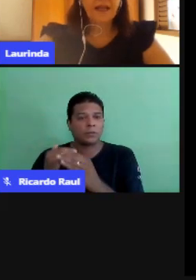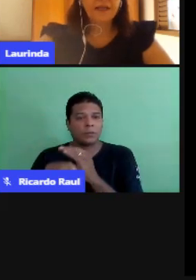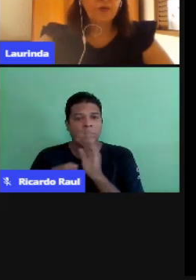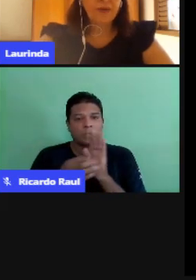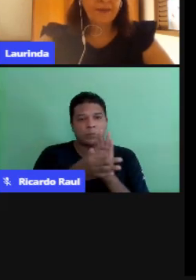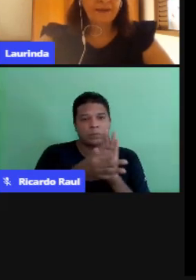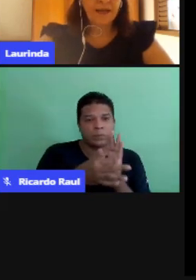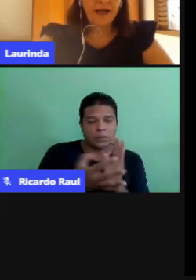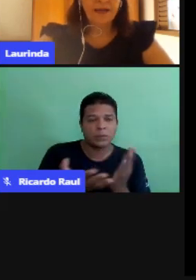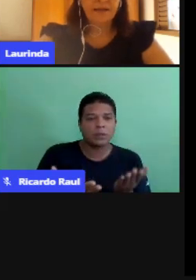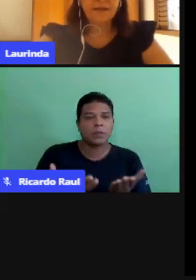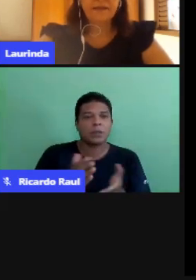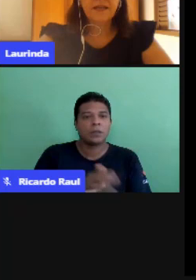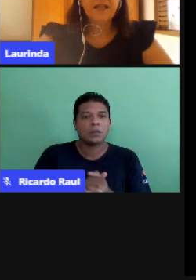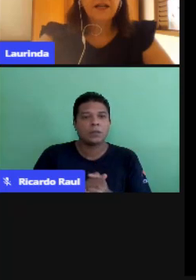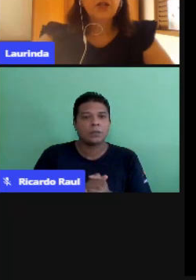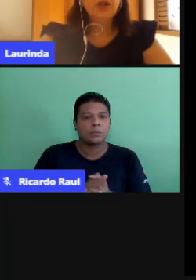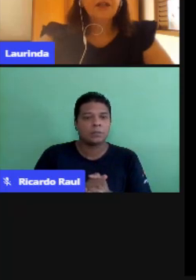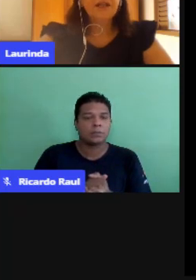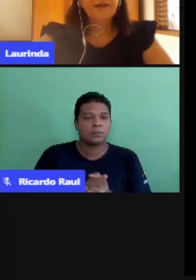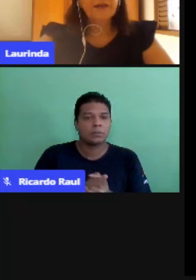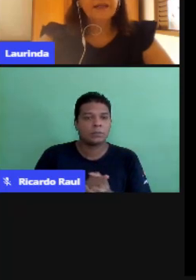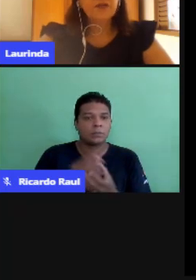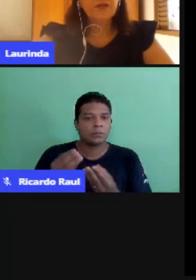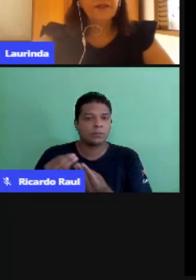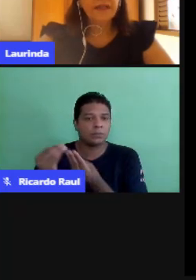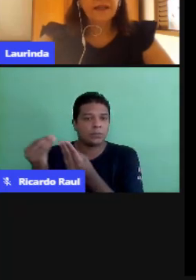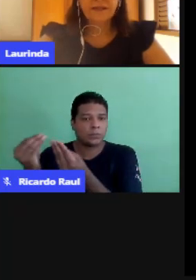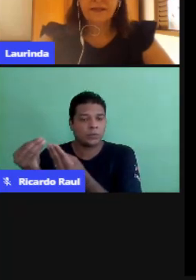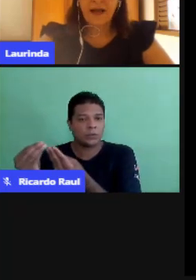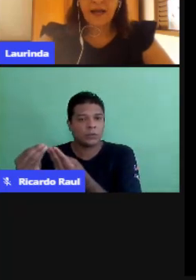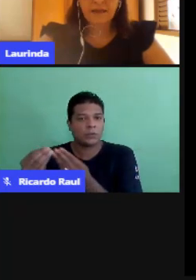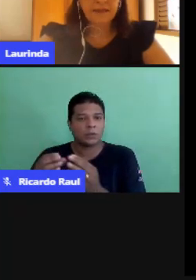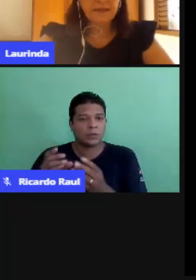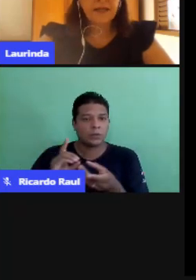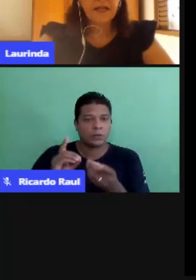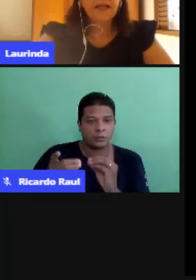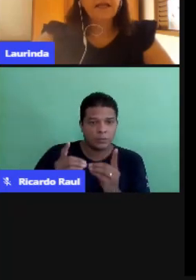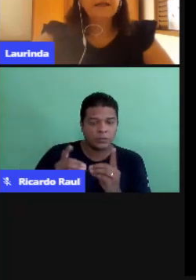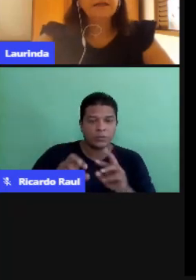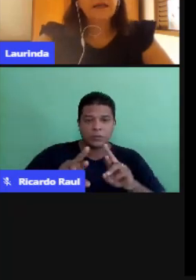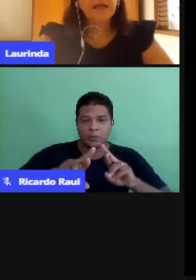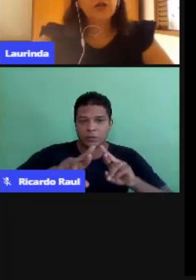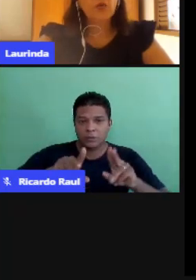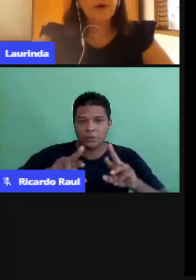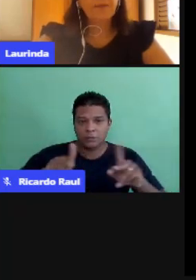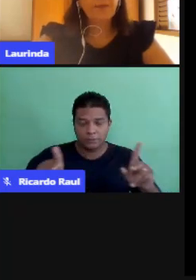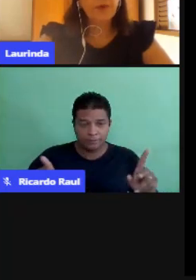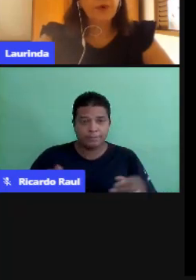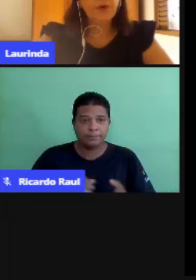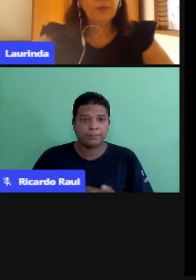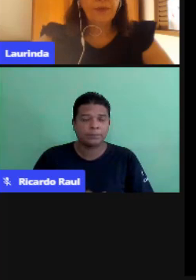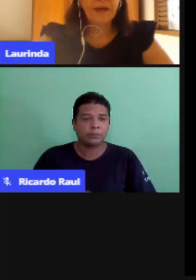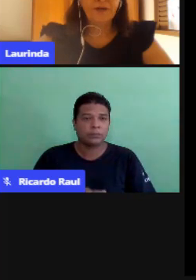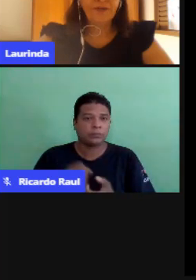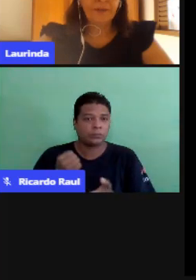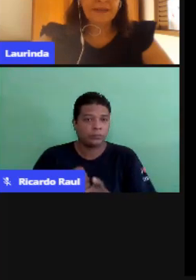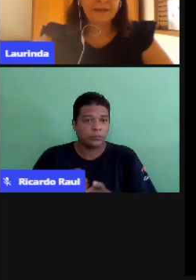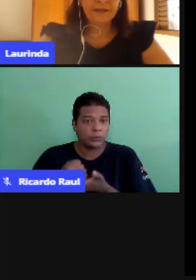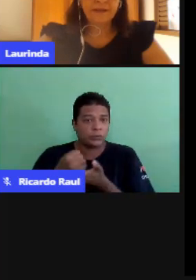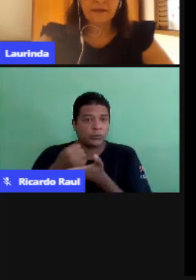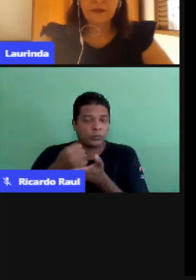de materiais complementares, dinâmicas diferenciadas que sejam um apoio